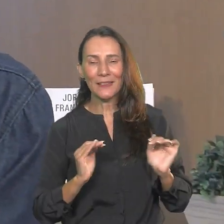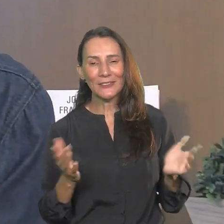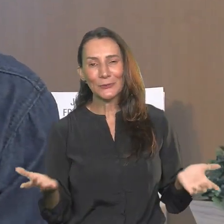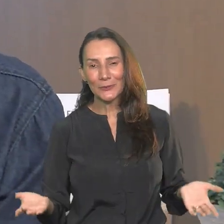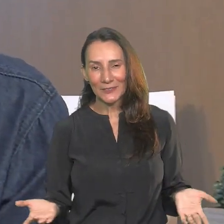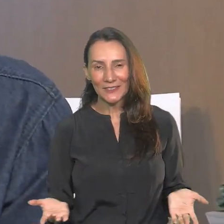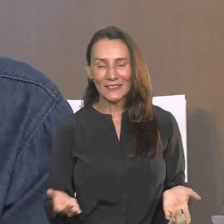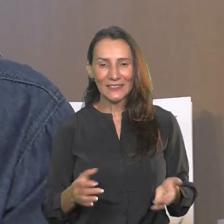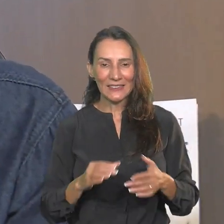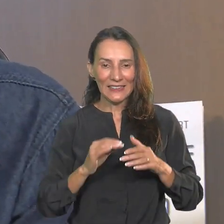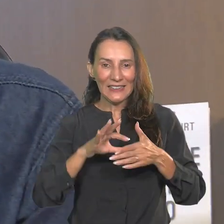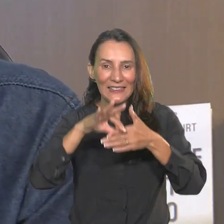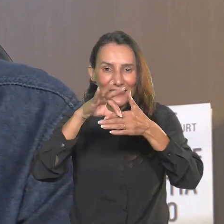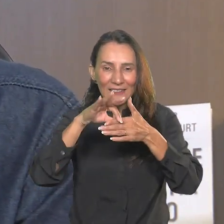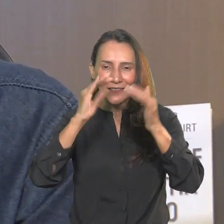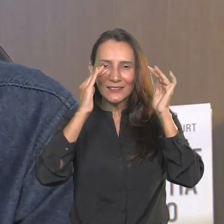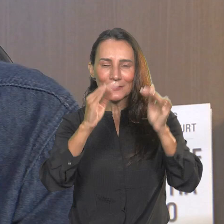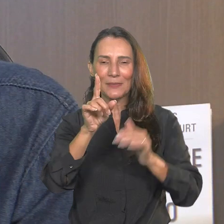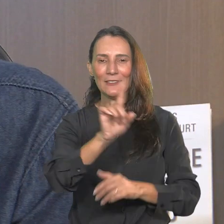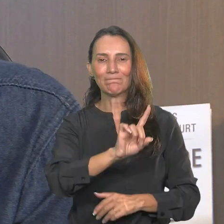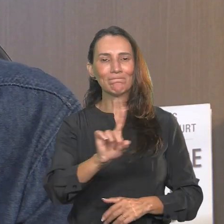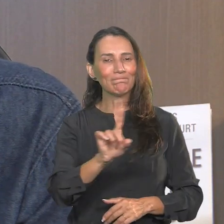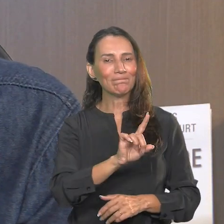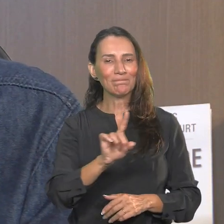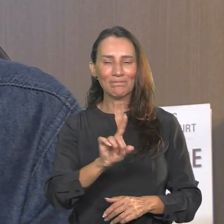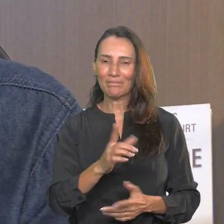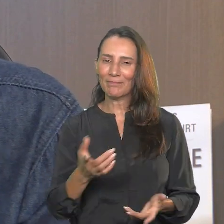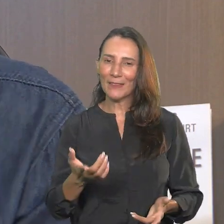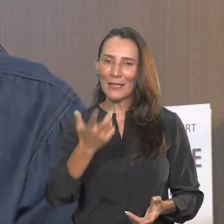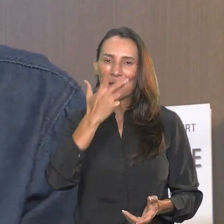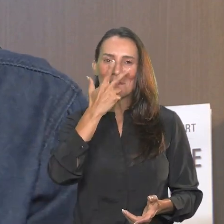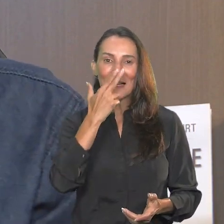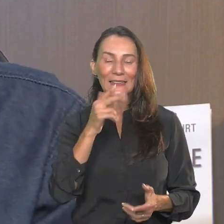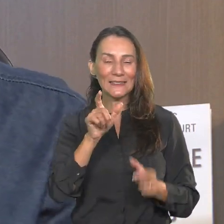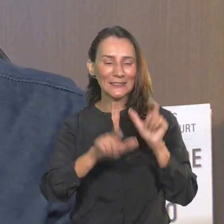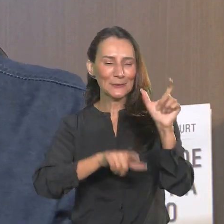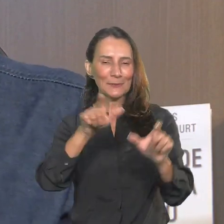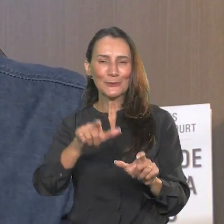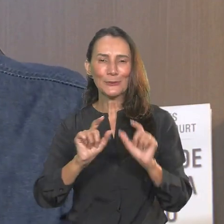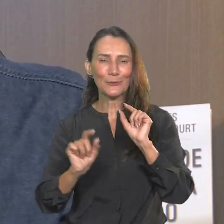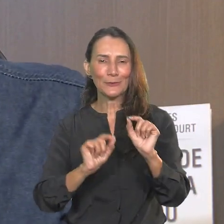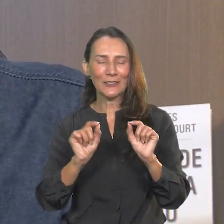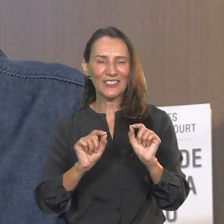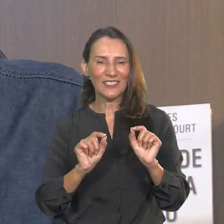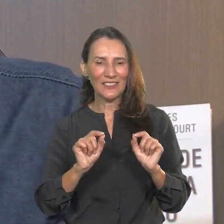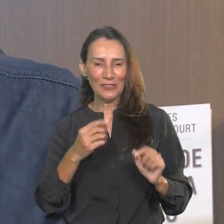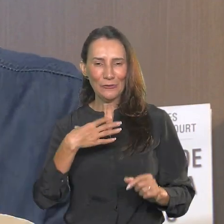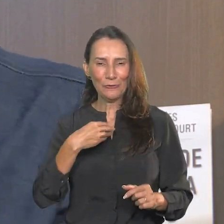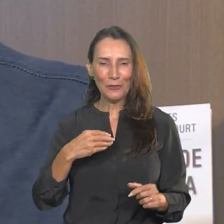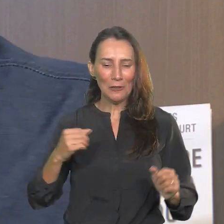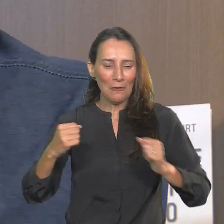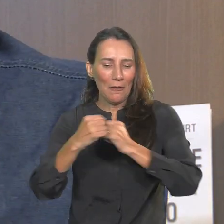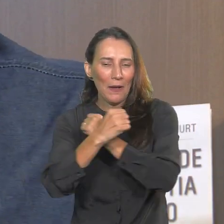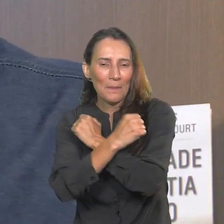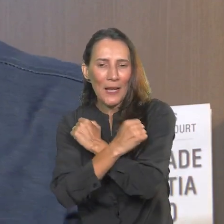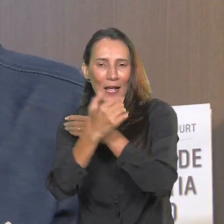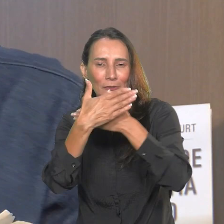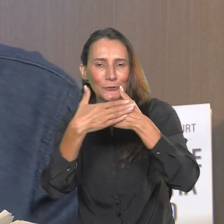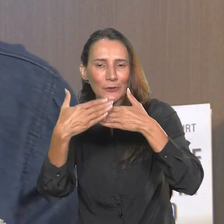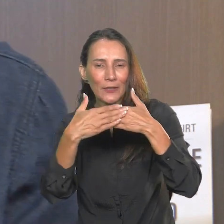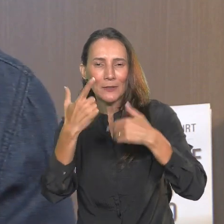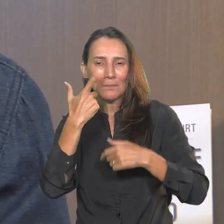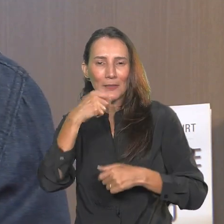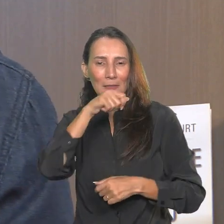com as autoridades. O que mais? Desafeiçoados, os filhos que não abraçam os pais, não